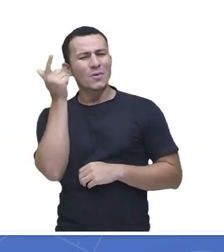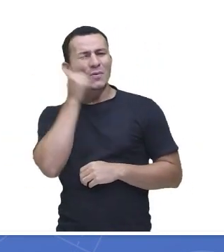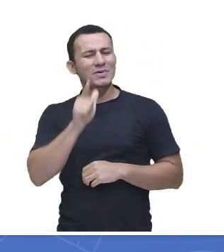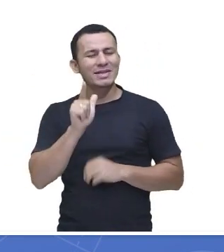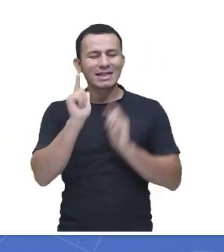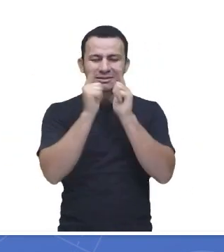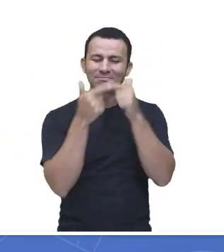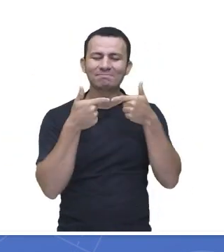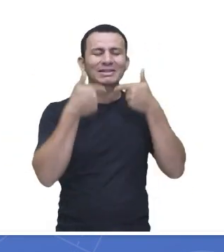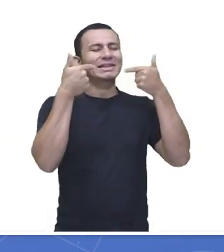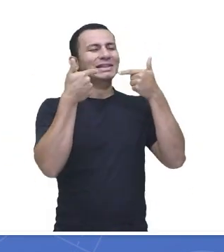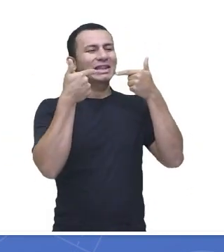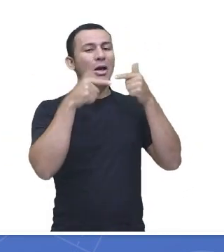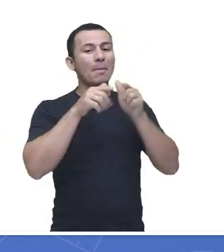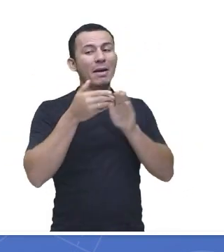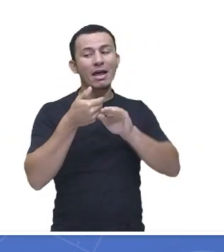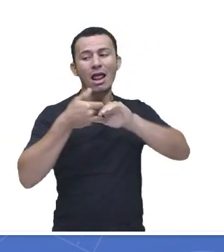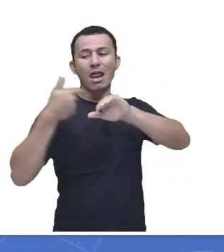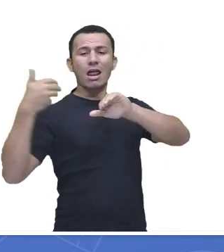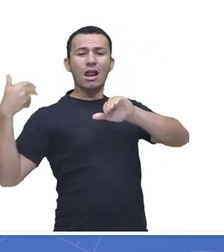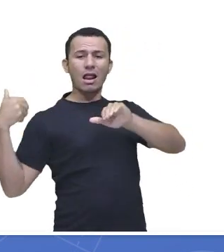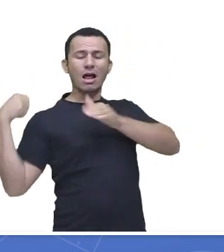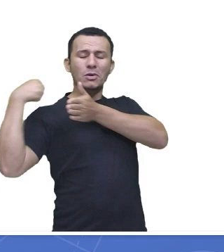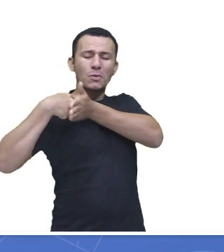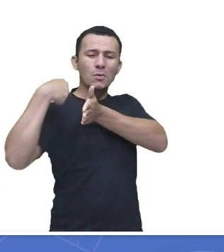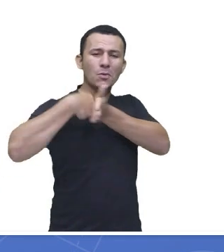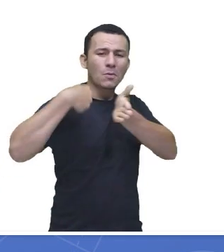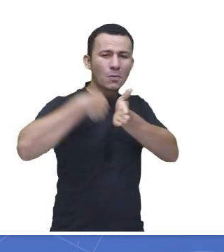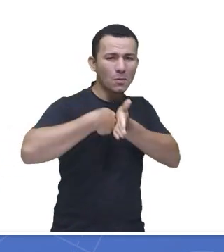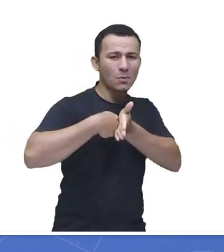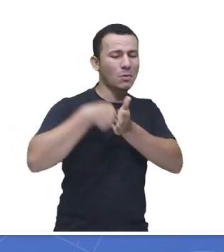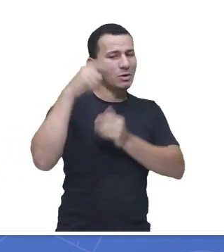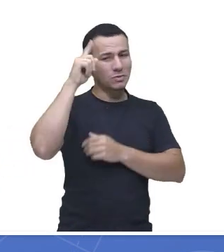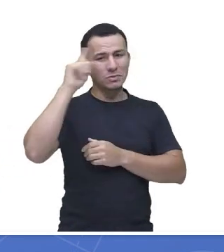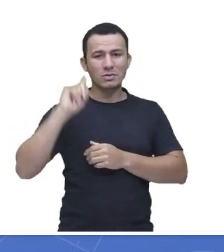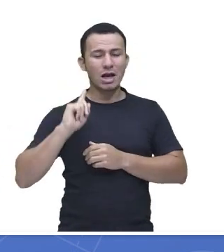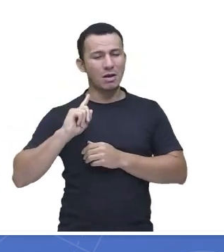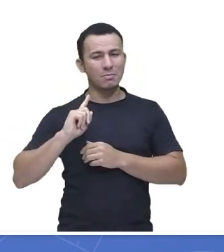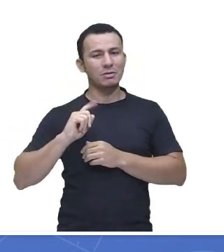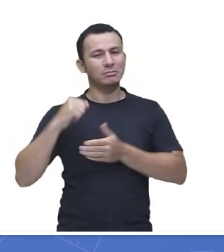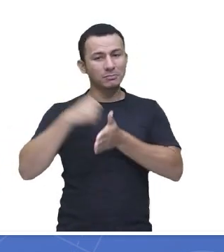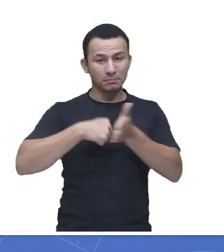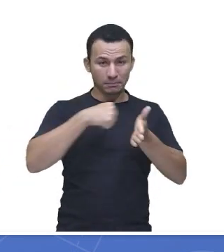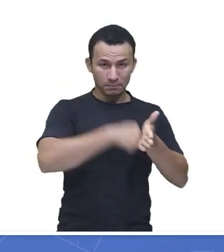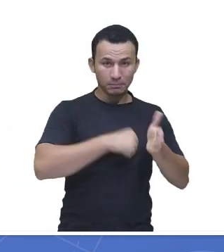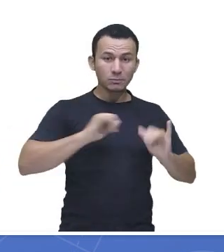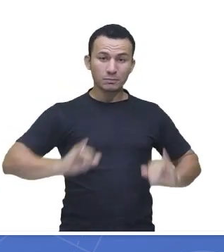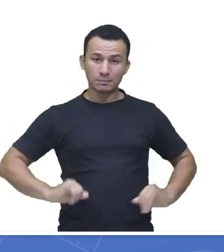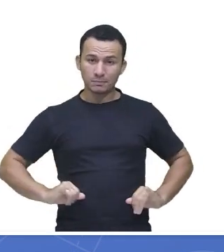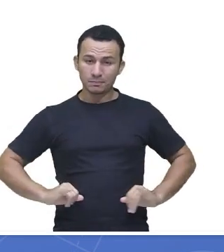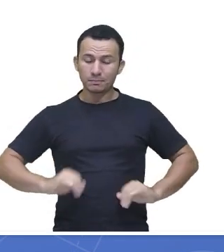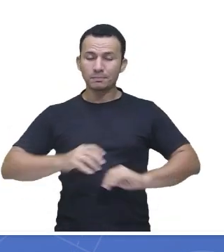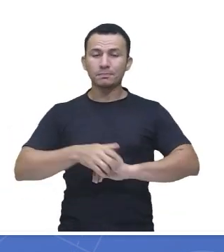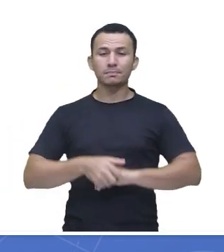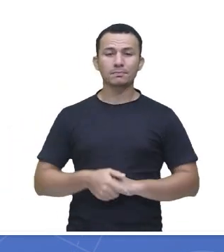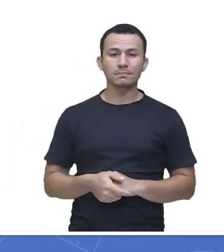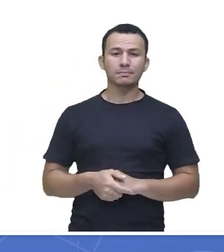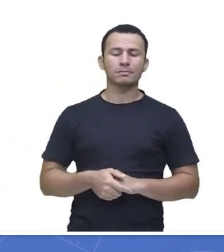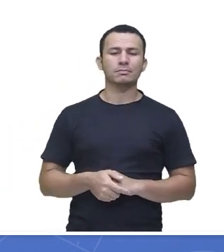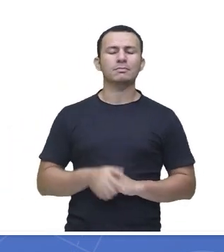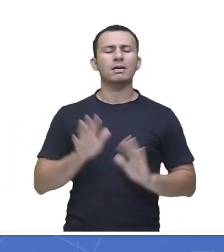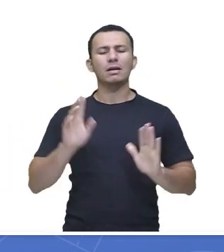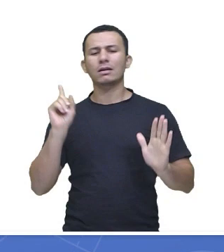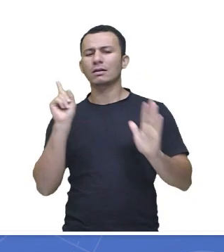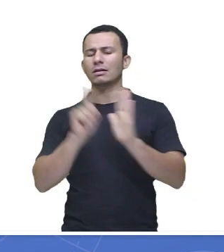comprada por que preço? Quem jamais o saberia? E aí, a pergunta, né, o comando da questão diz o